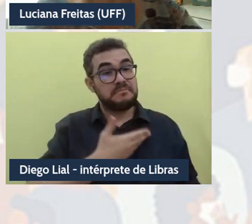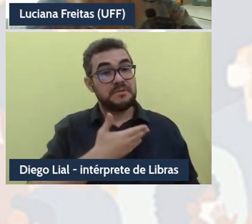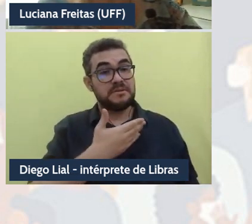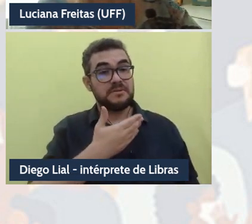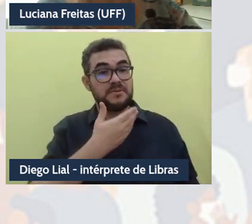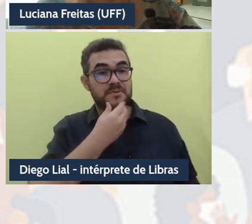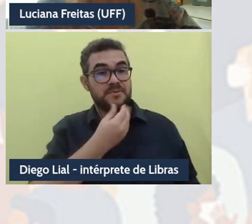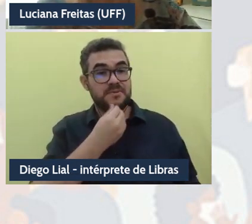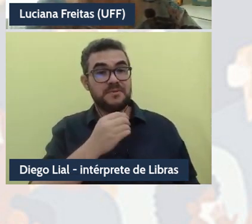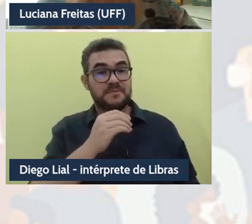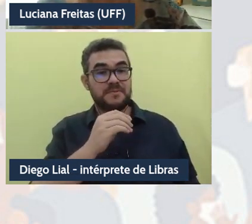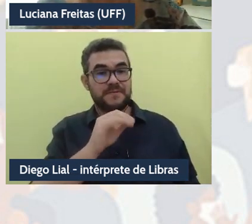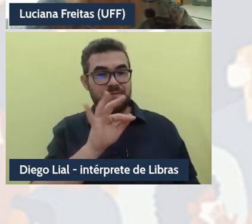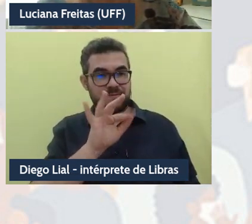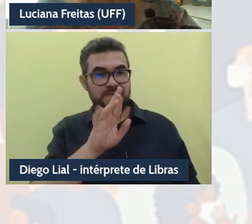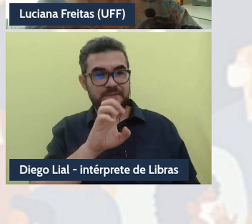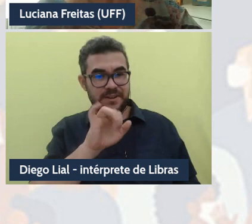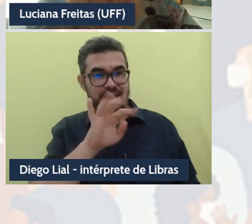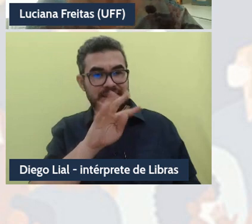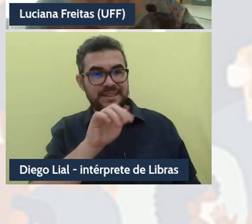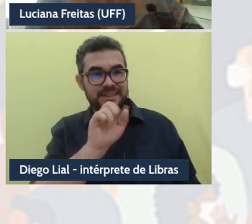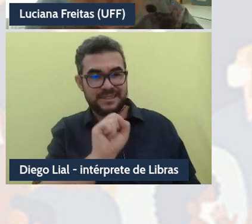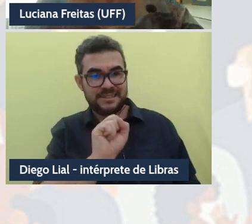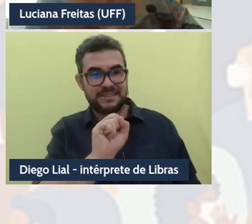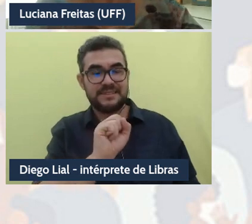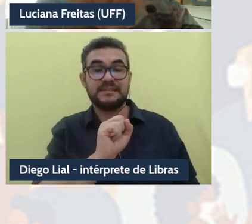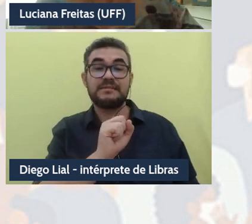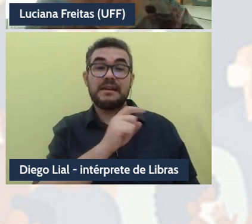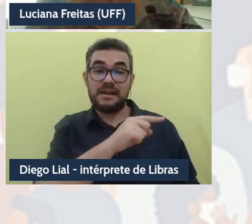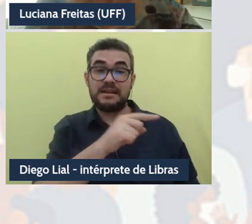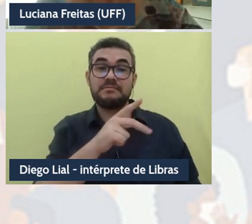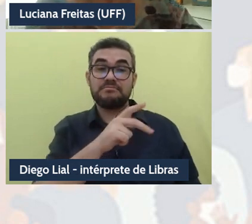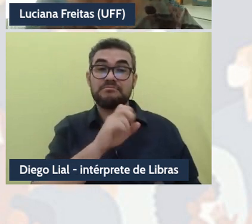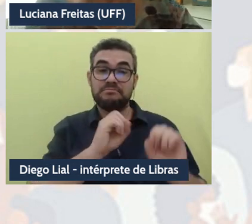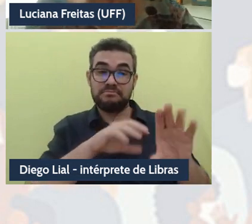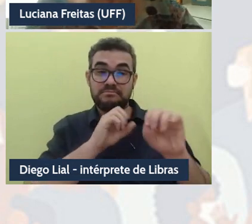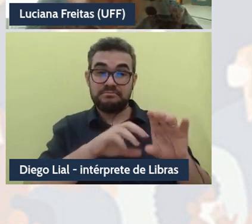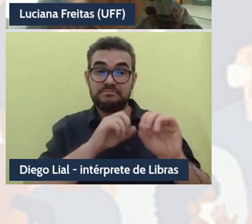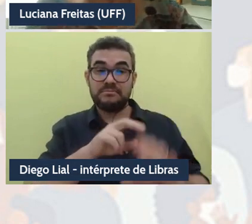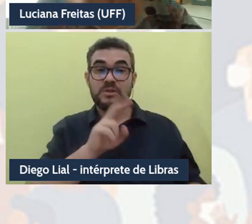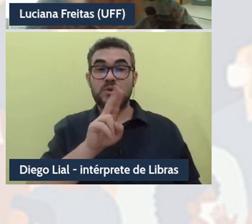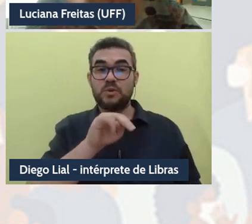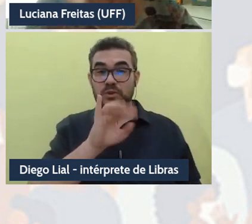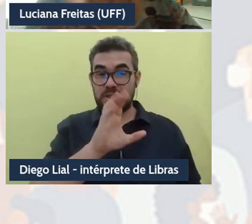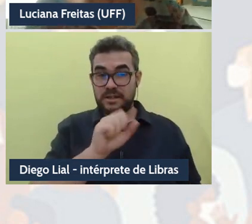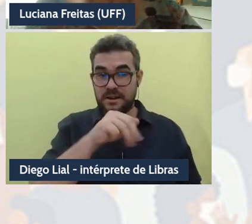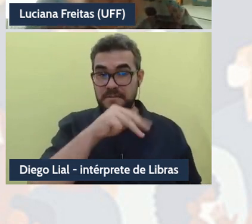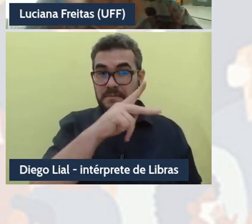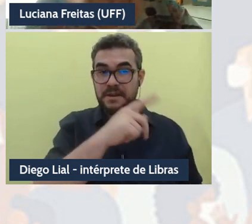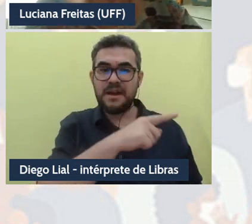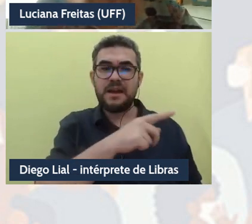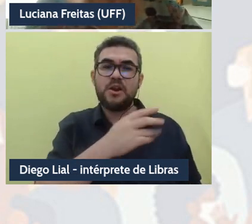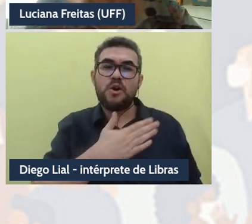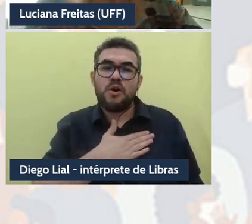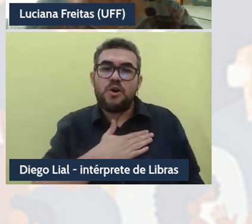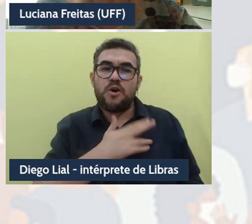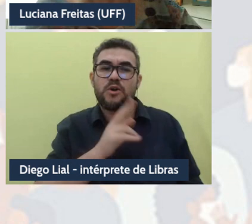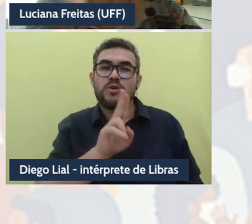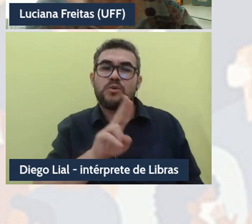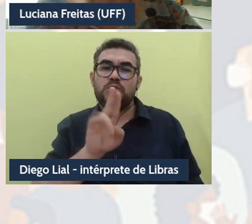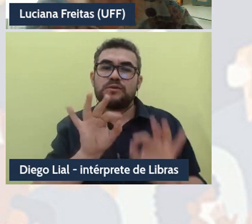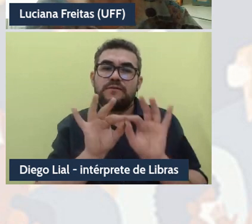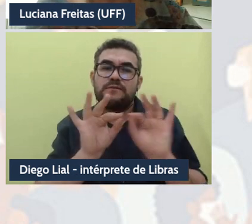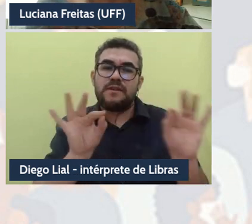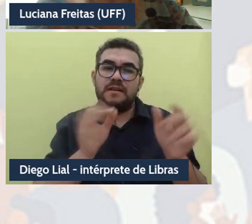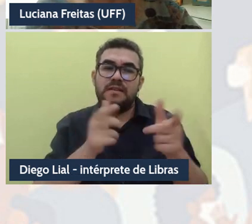Freitas, professor da Faculdade de Educação da Unicamp. Esse processo é também chamado de Movimento Global de Reforma Educacional,